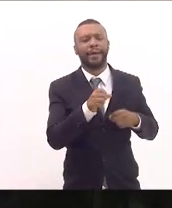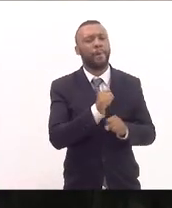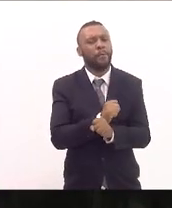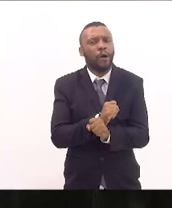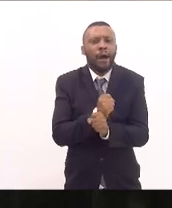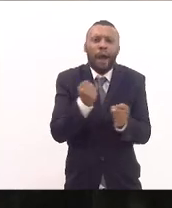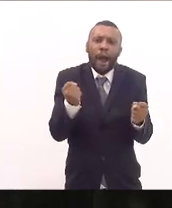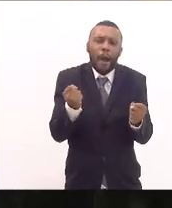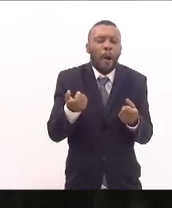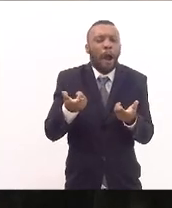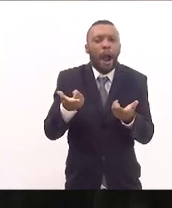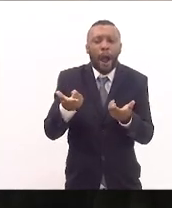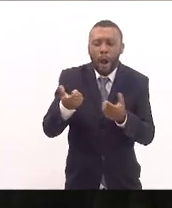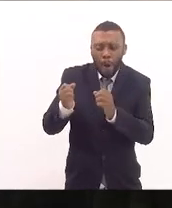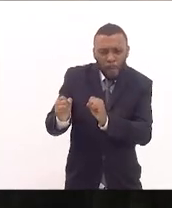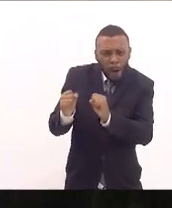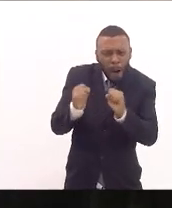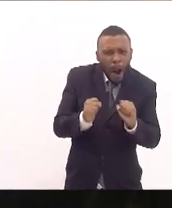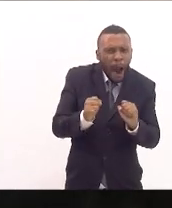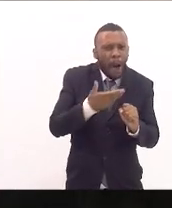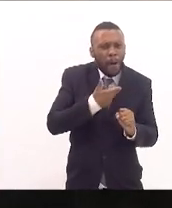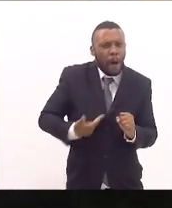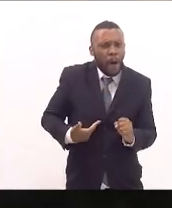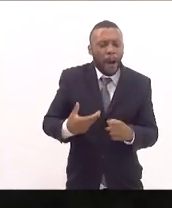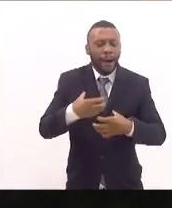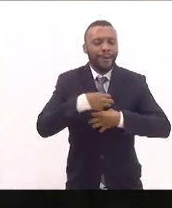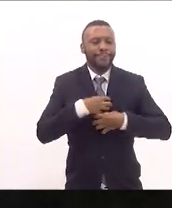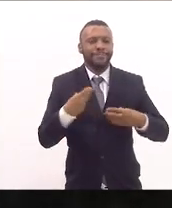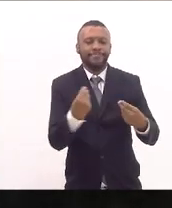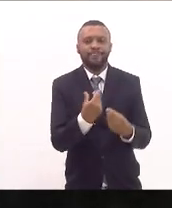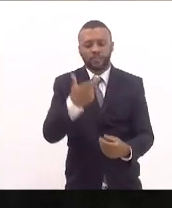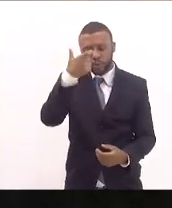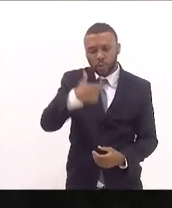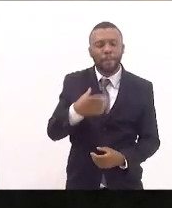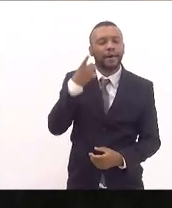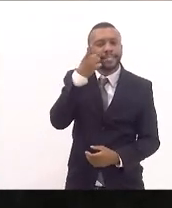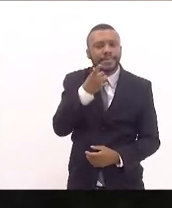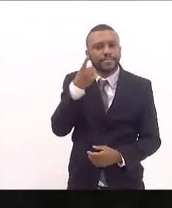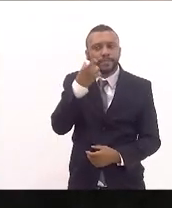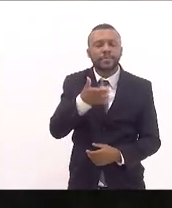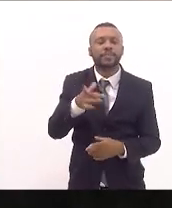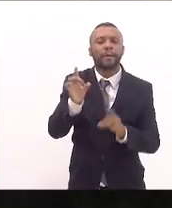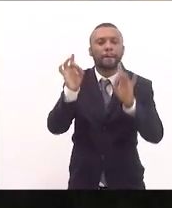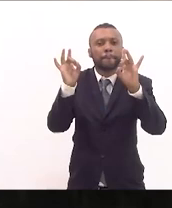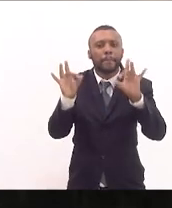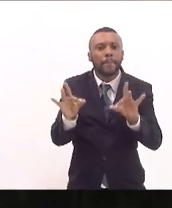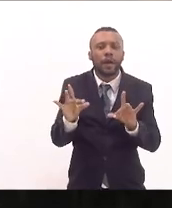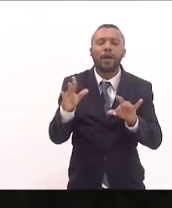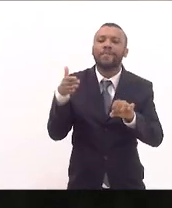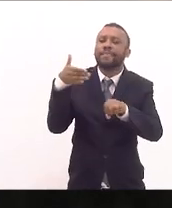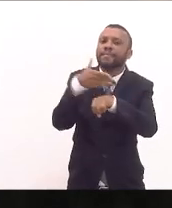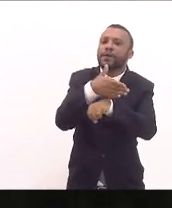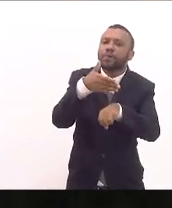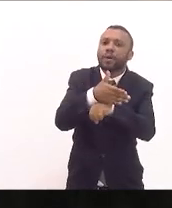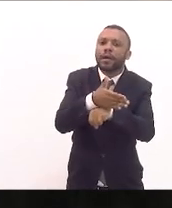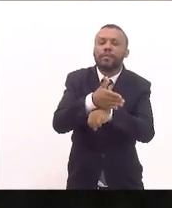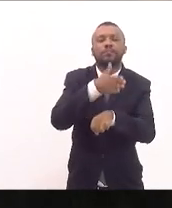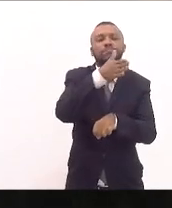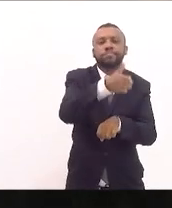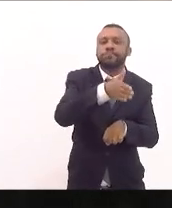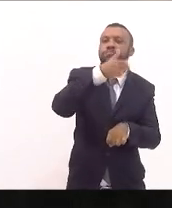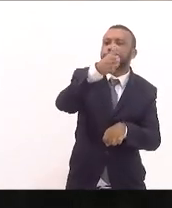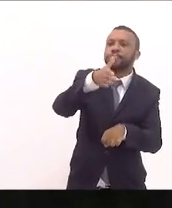possível que o poder público não sensibilize eu sou uma deputada que especial frequento sim os